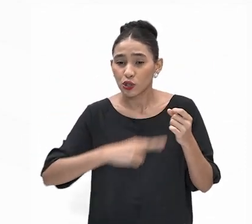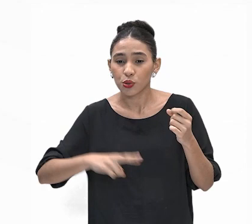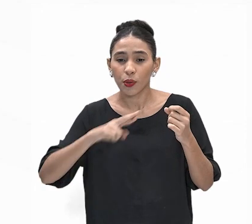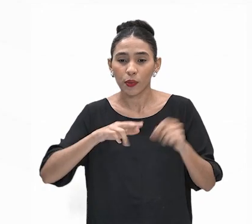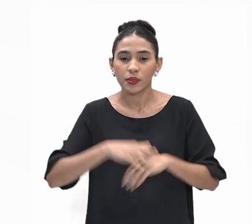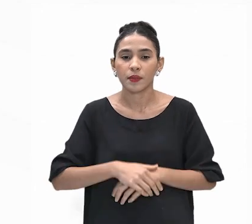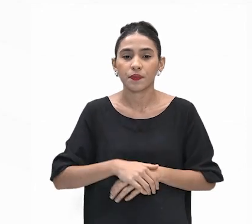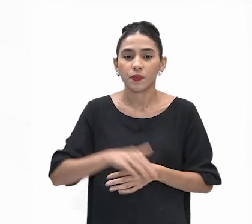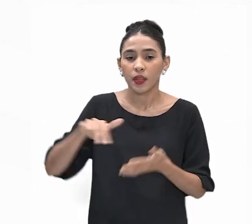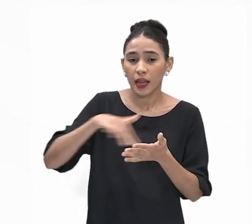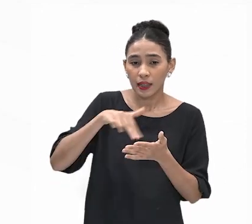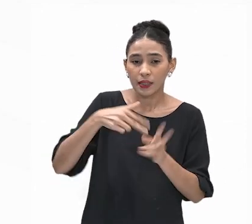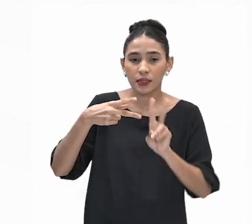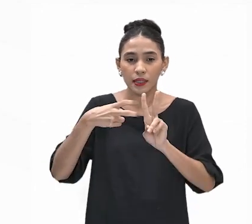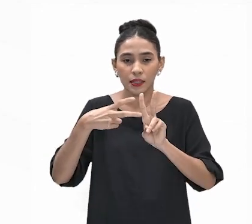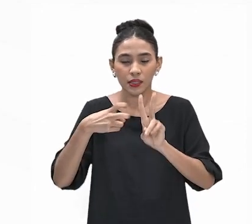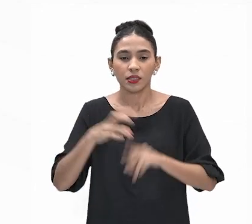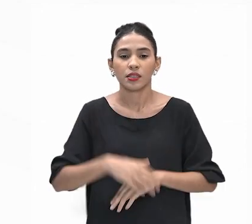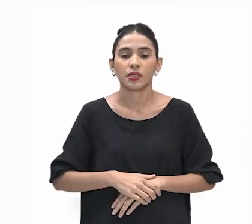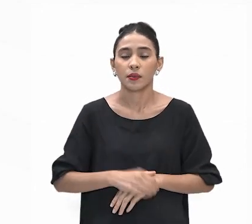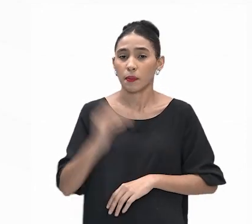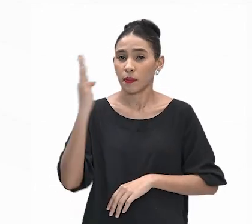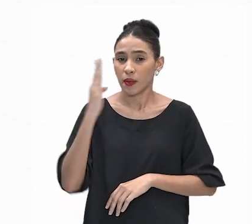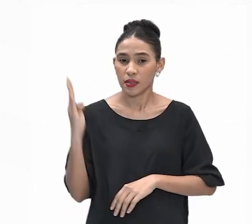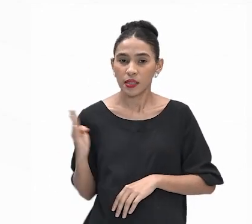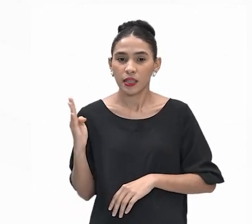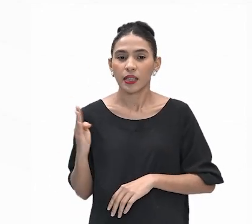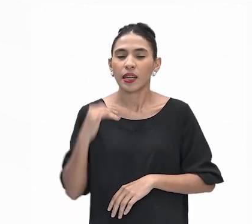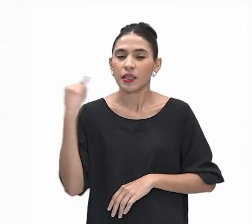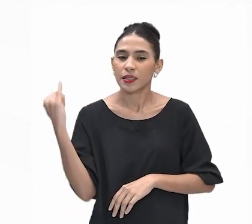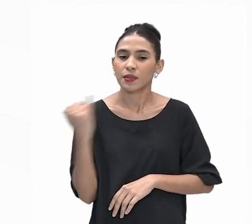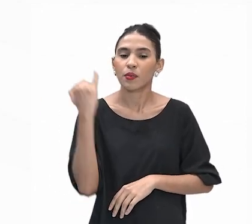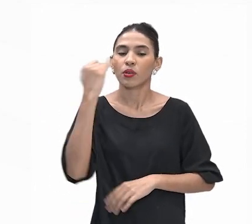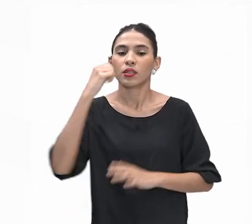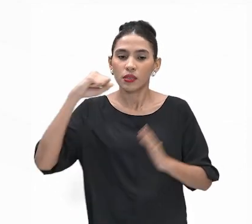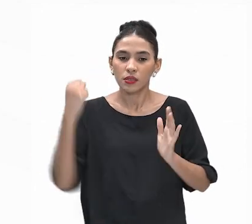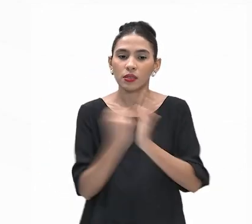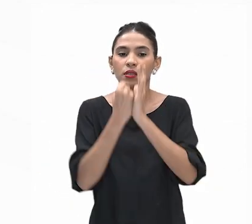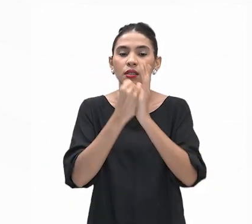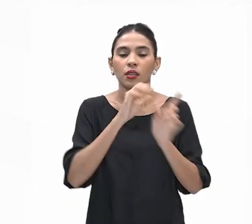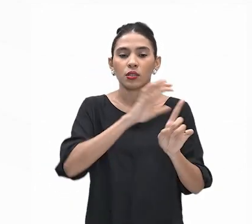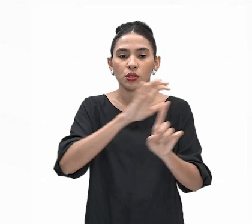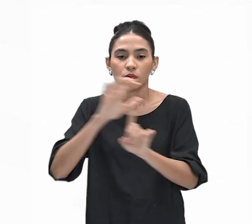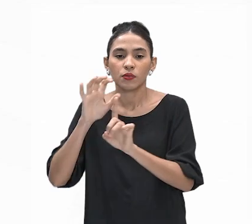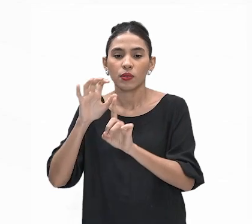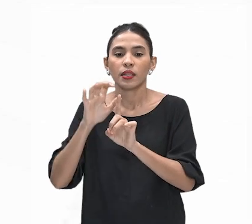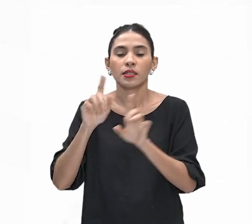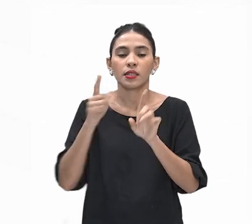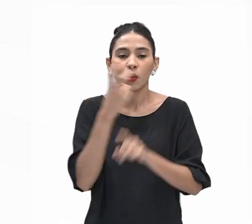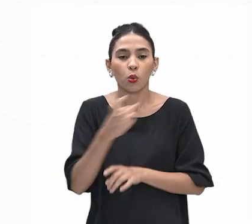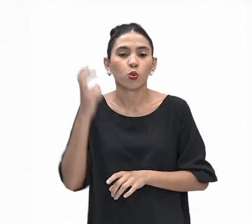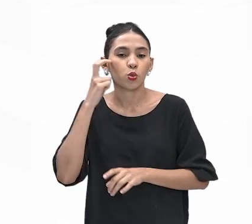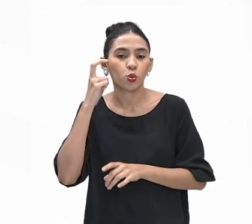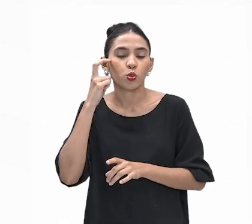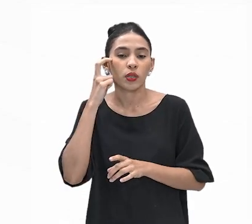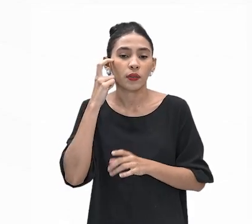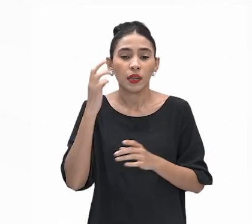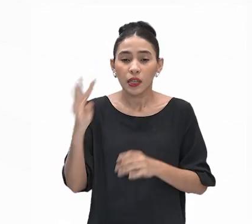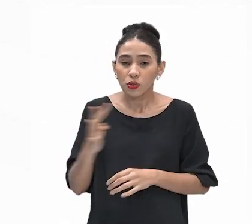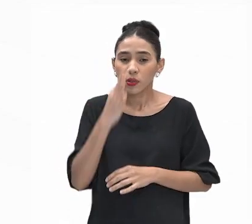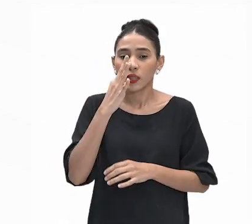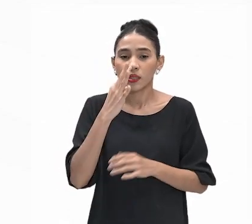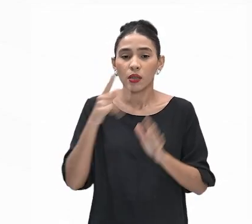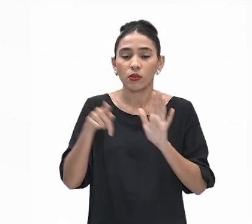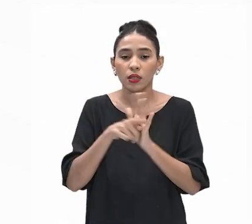danças indígenas brasileiras são de grande importância e inspiração para a cultura e o folclore nacional.